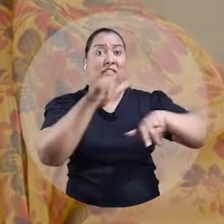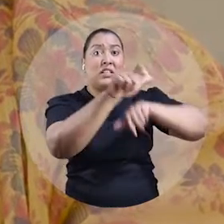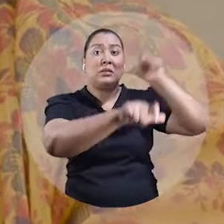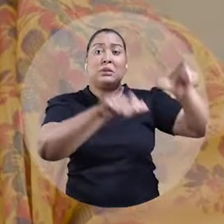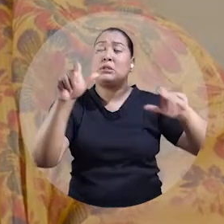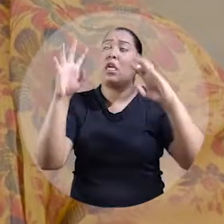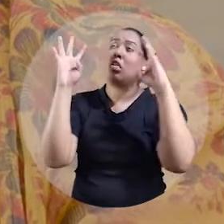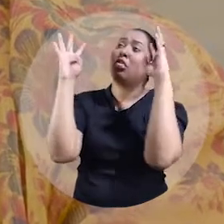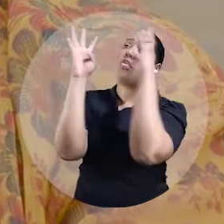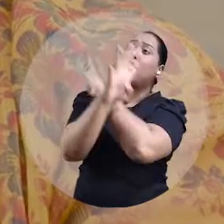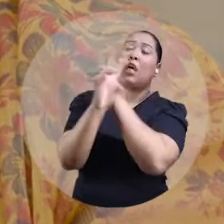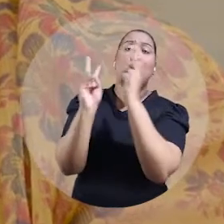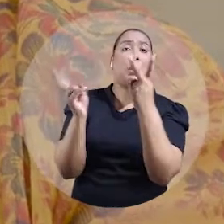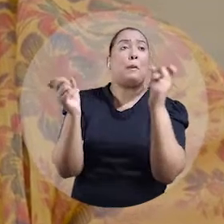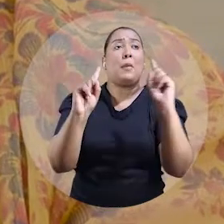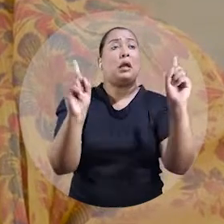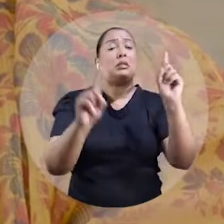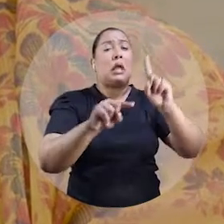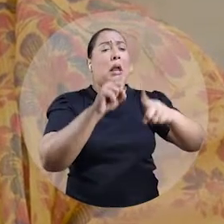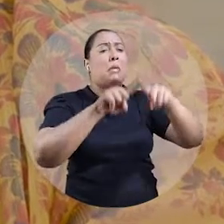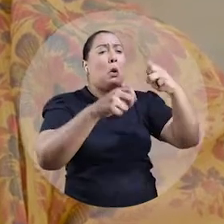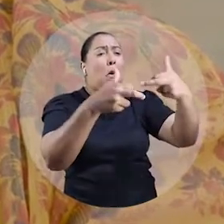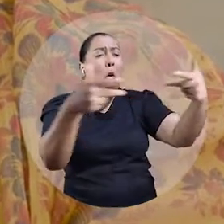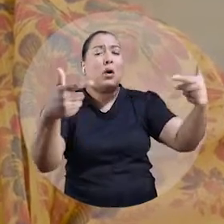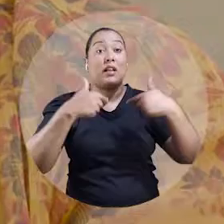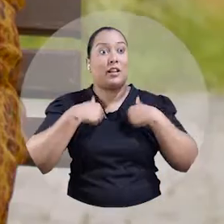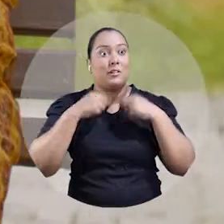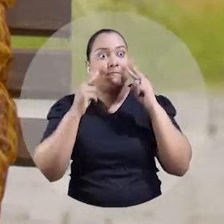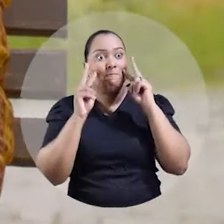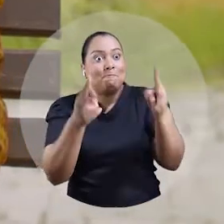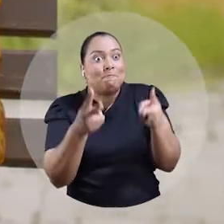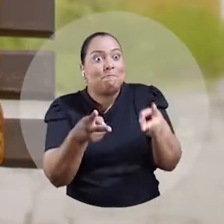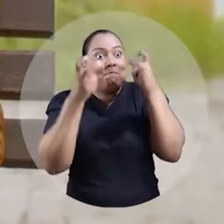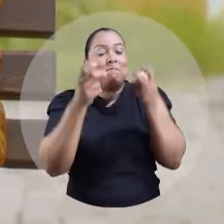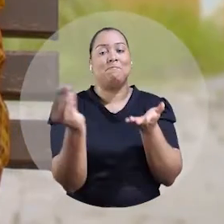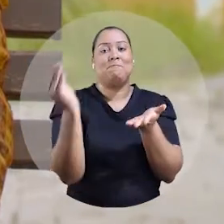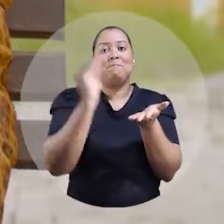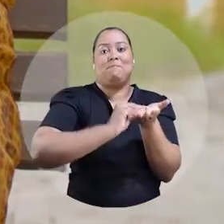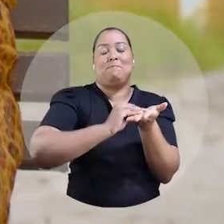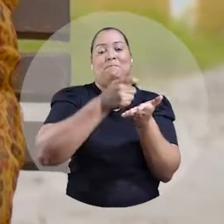passe batido e não tenha importância, digamos, né?